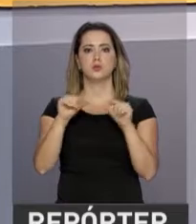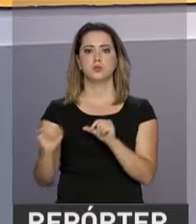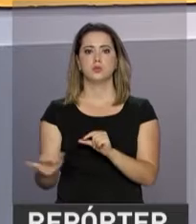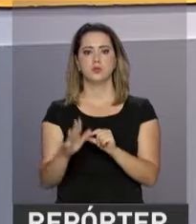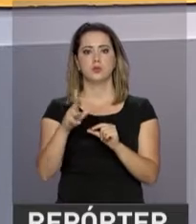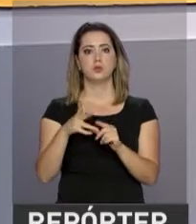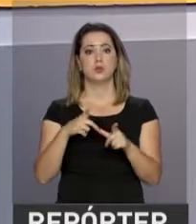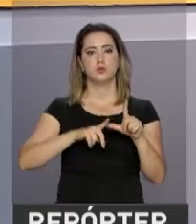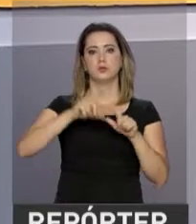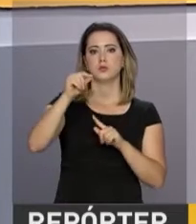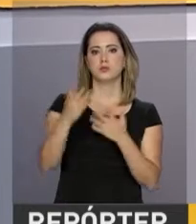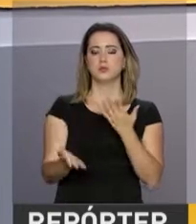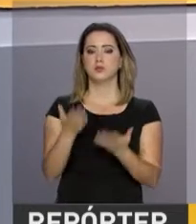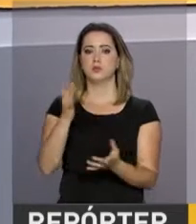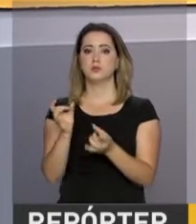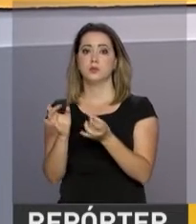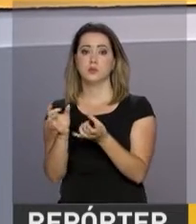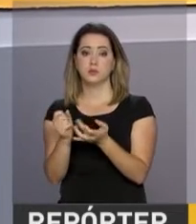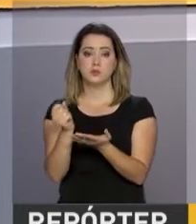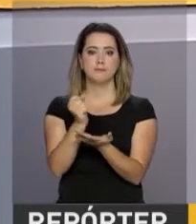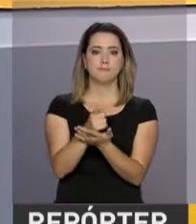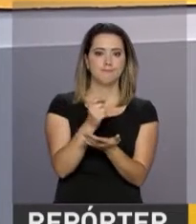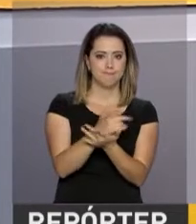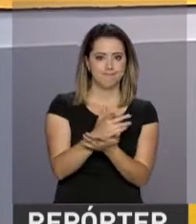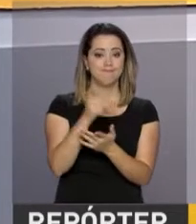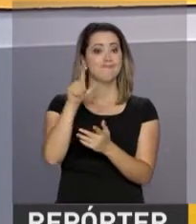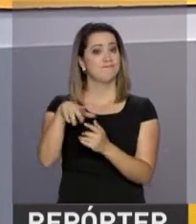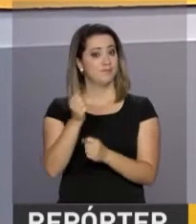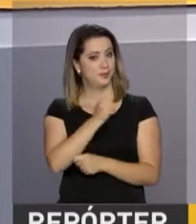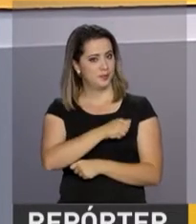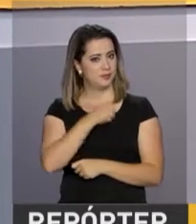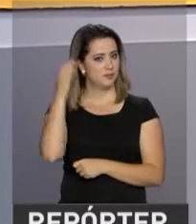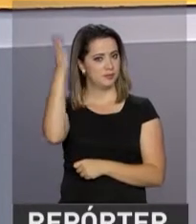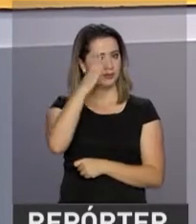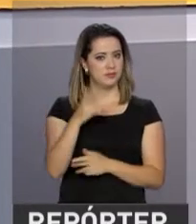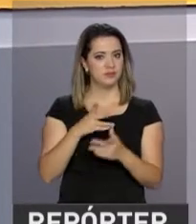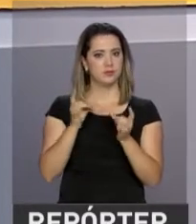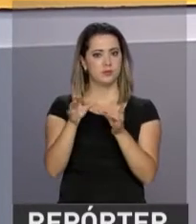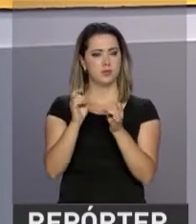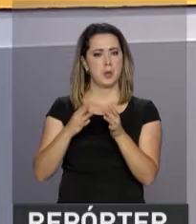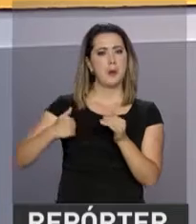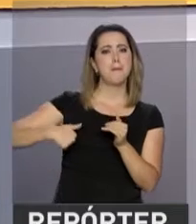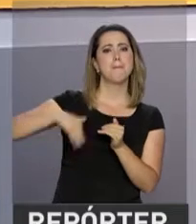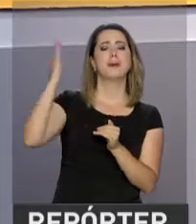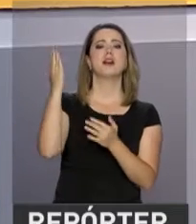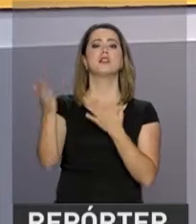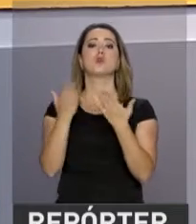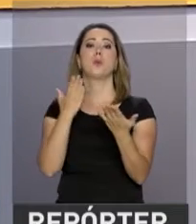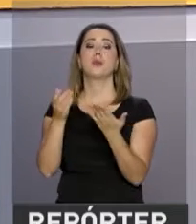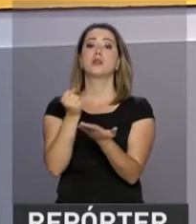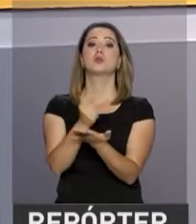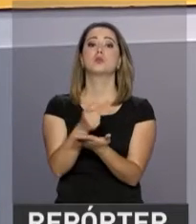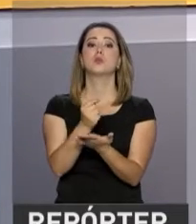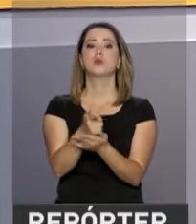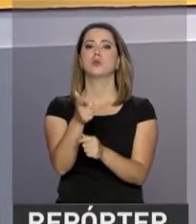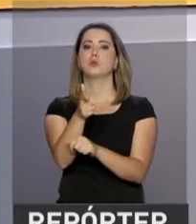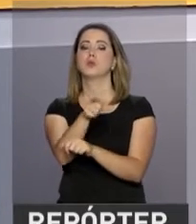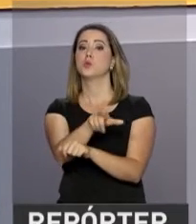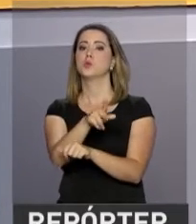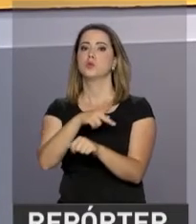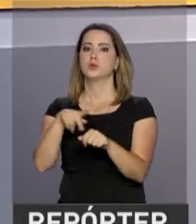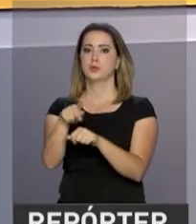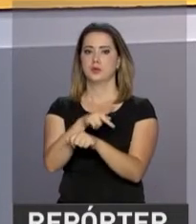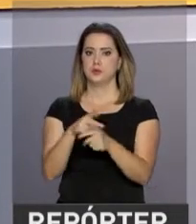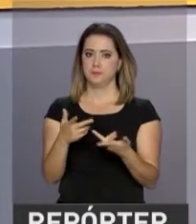da inflação e recorde da balança comercial. Em agosto, o Brasil vendeu mais do que comprou de outros países. E